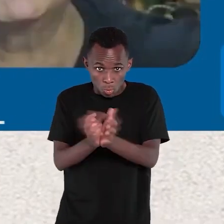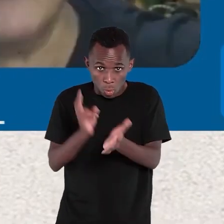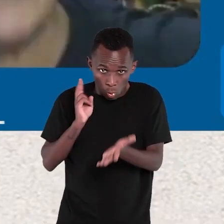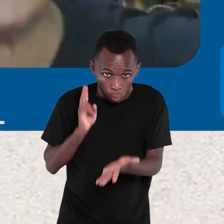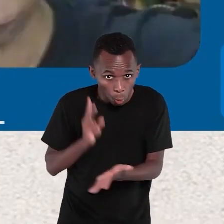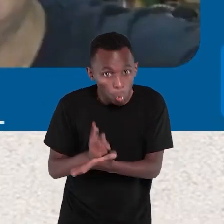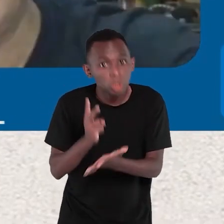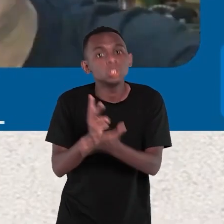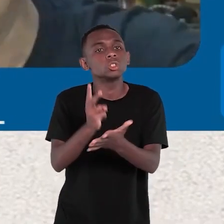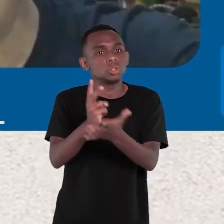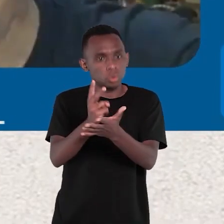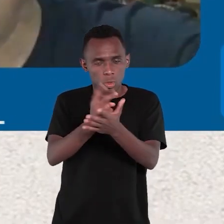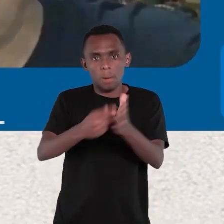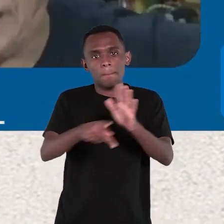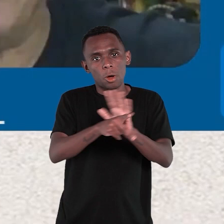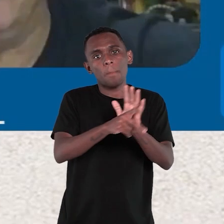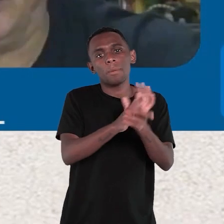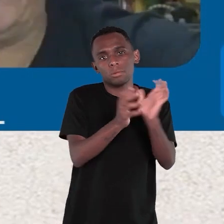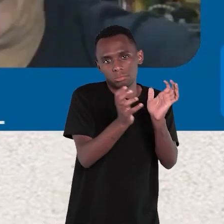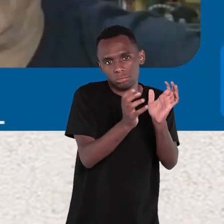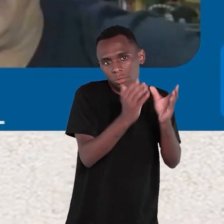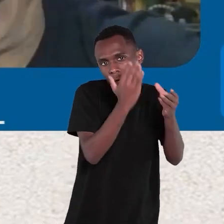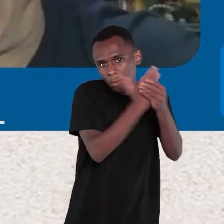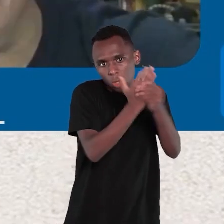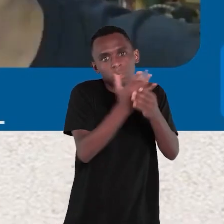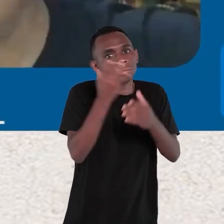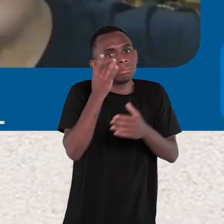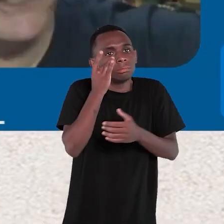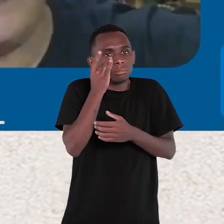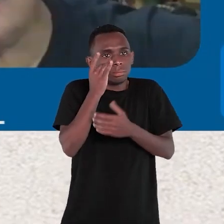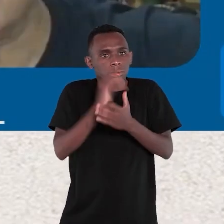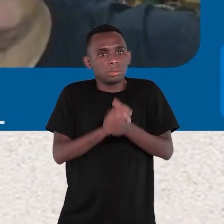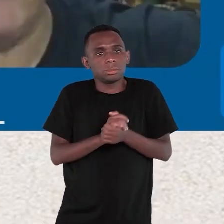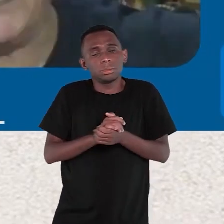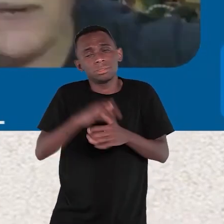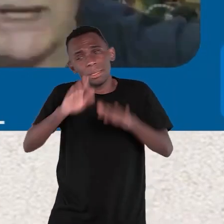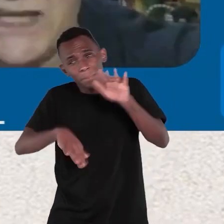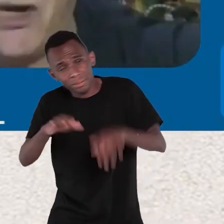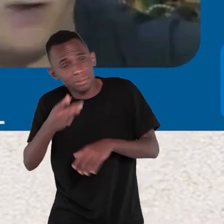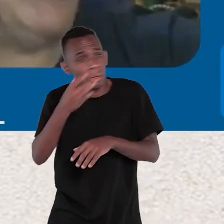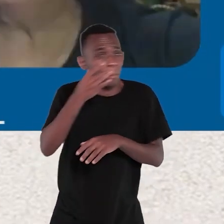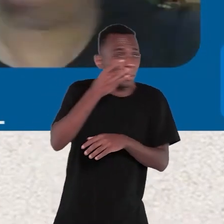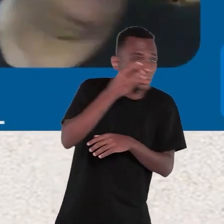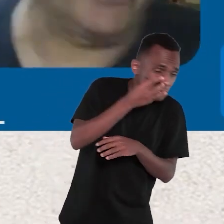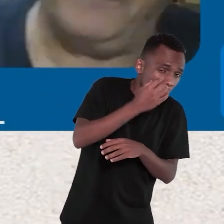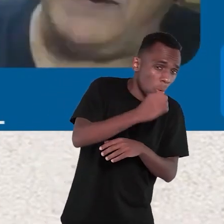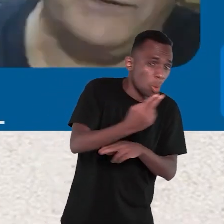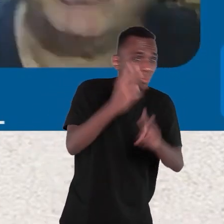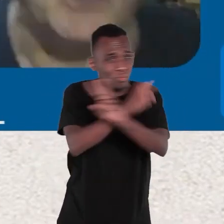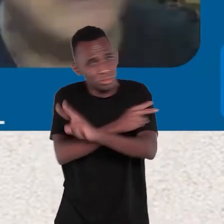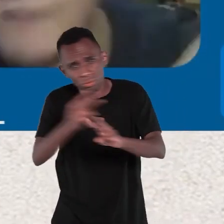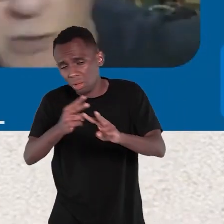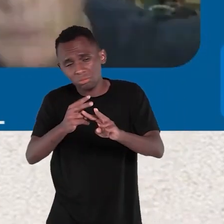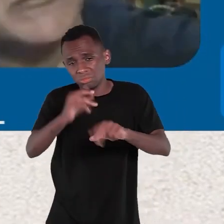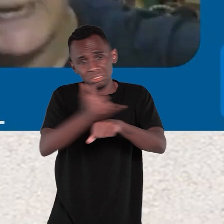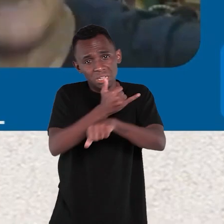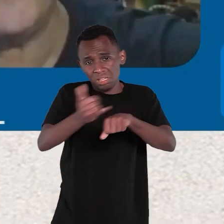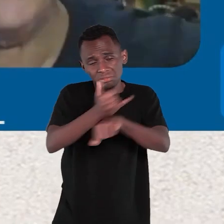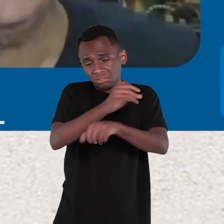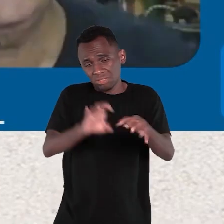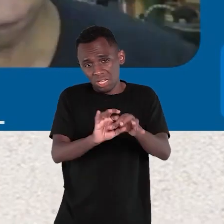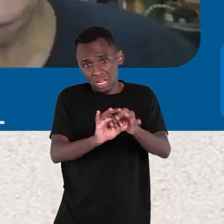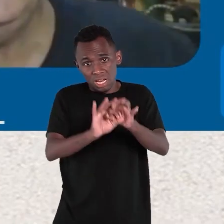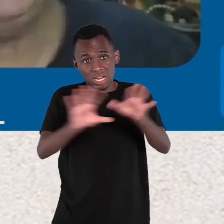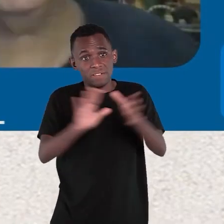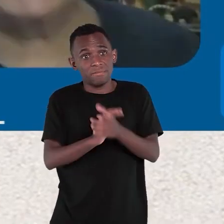leitura continua sendo feito pela biblioteca local, que às vezes o faz presencialmente, às vezes o faz virtualmente, faz como quiser,